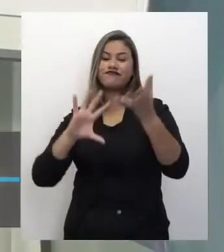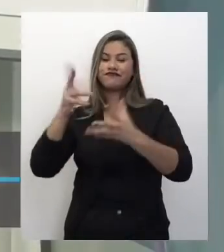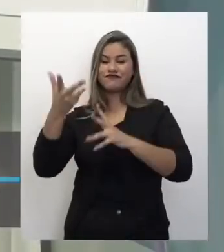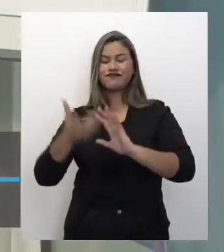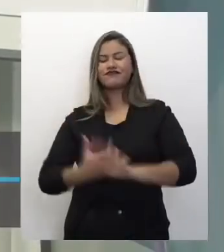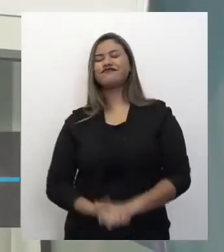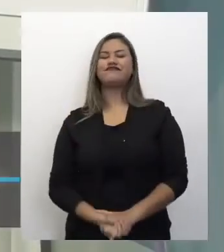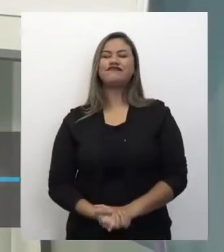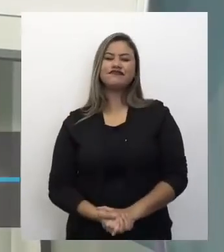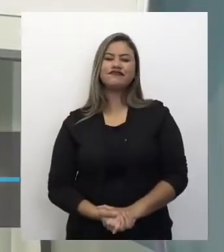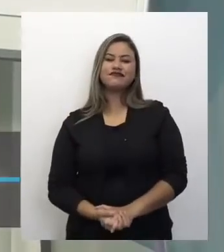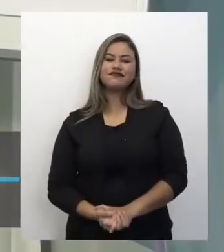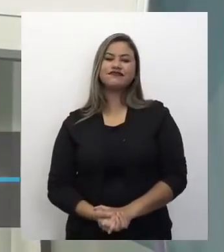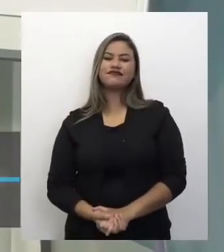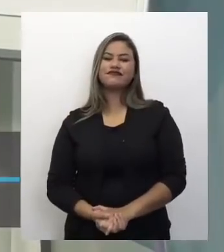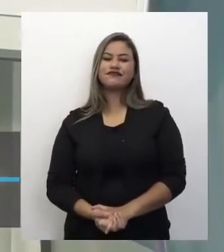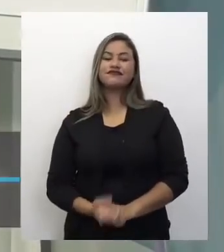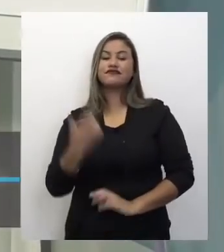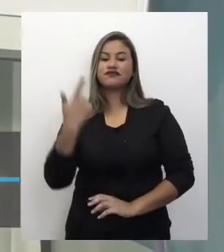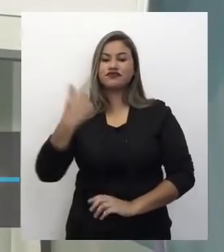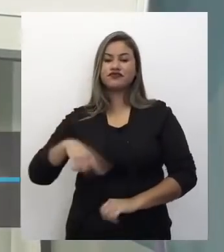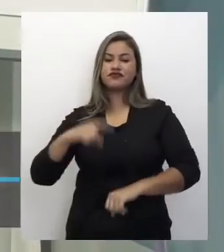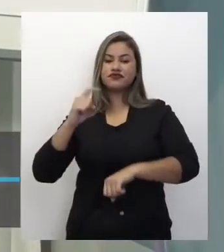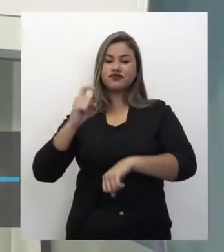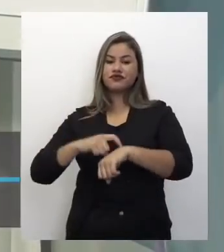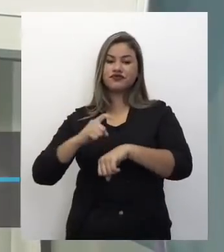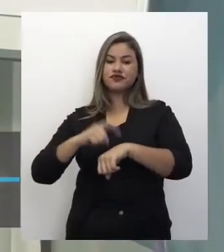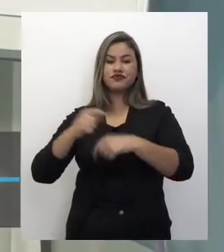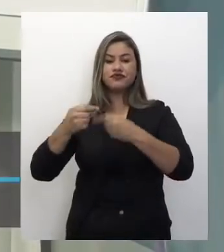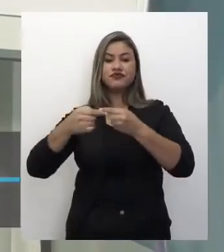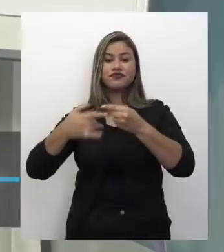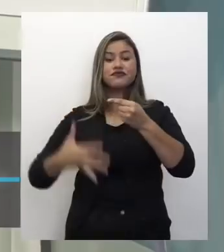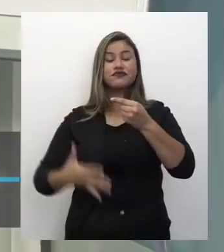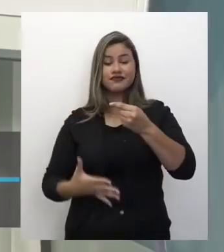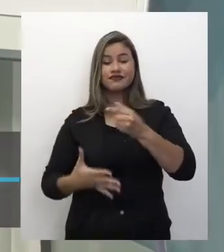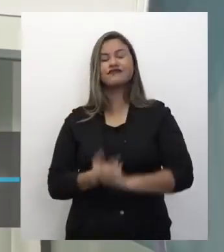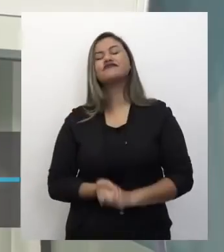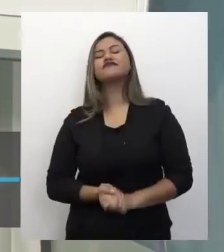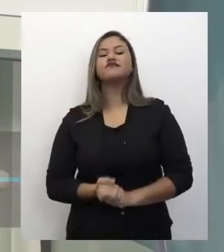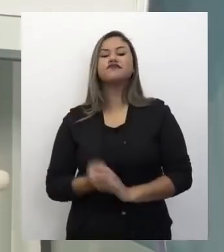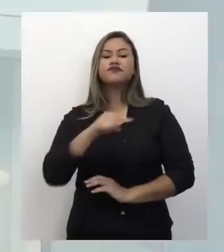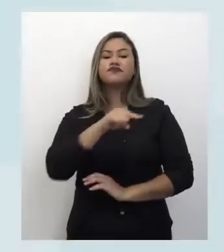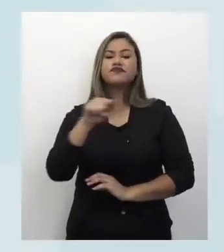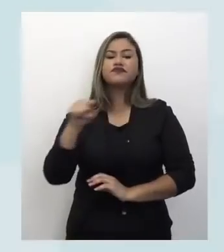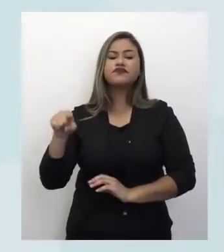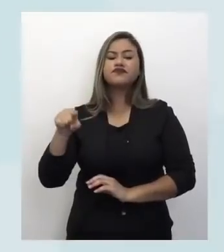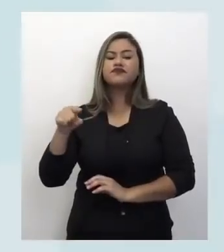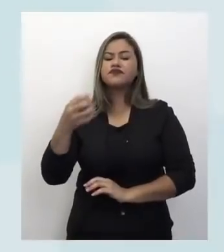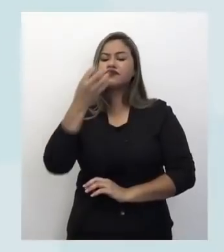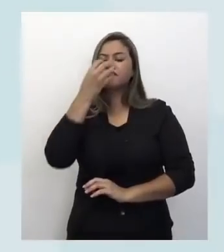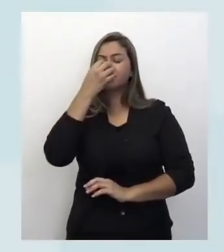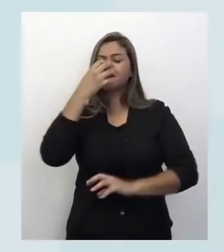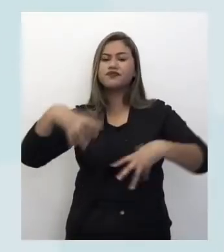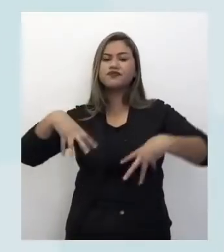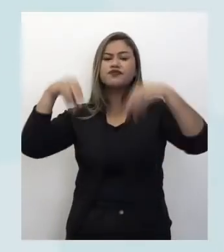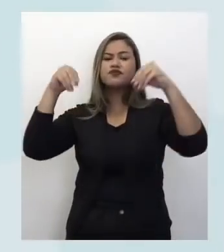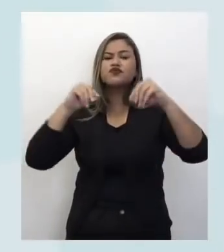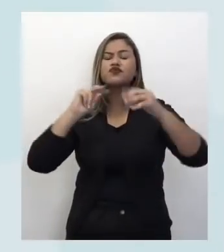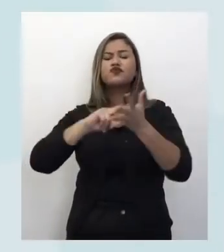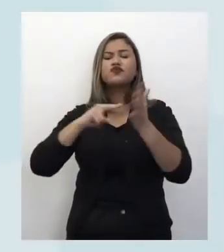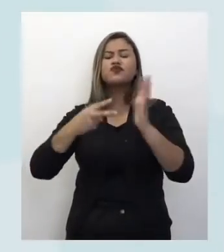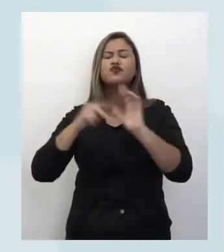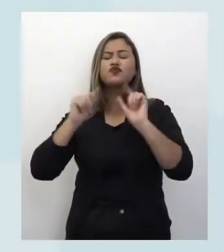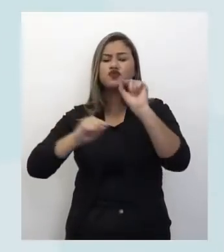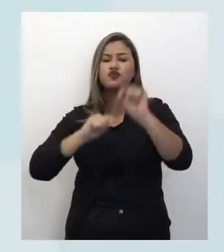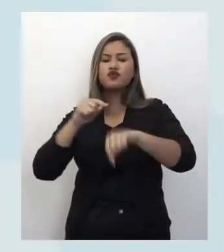certo? Mais uma interação pelo chat, turma. Para você, o que é o circo? Conta aqui para mim, para a professora Márcia, eu